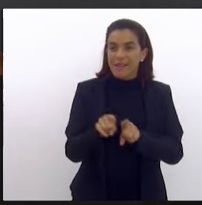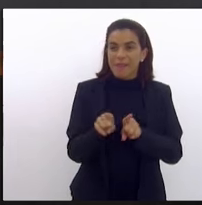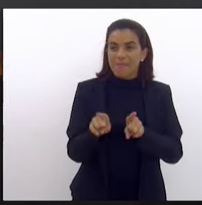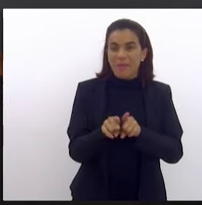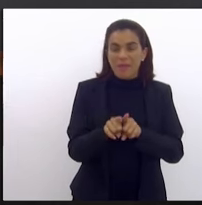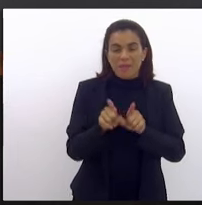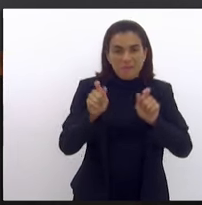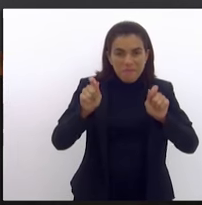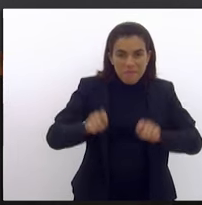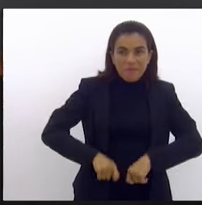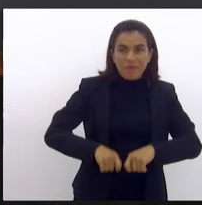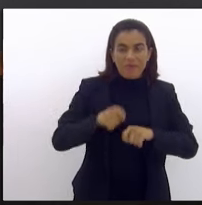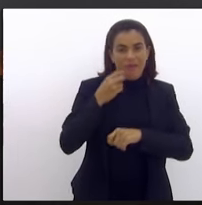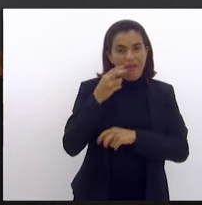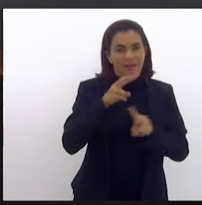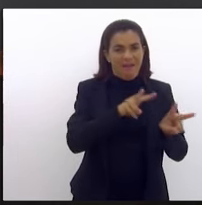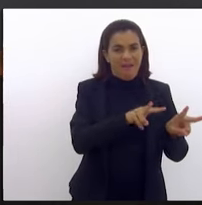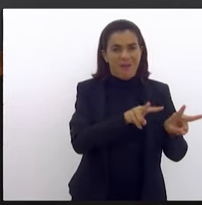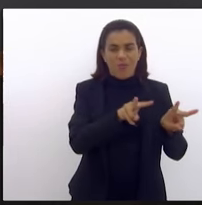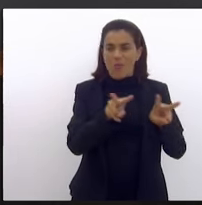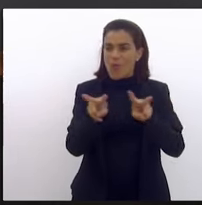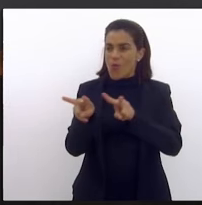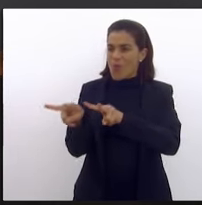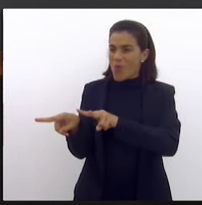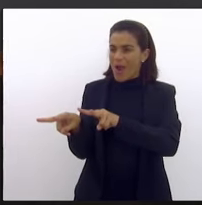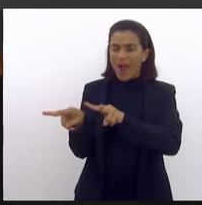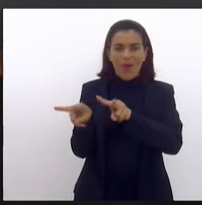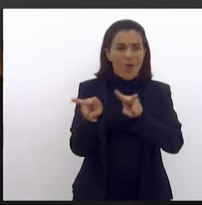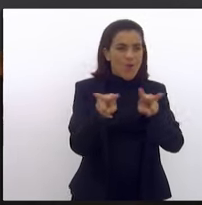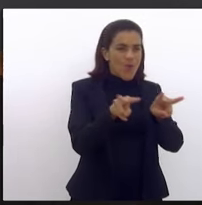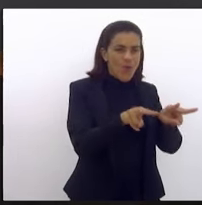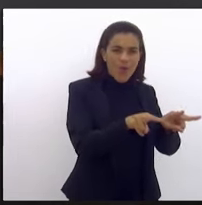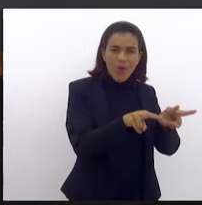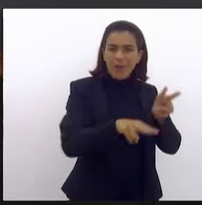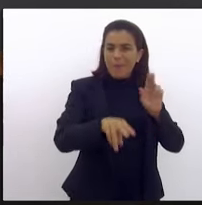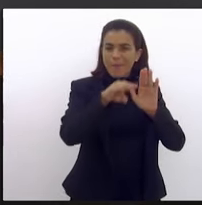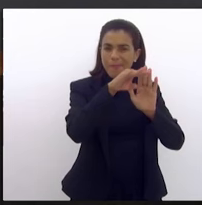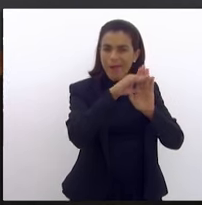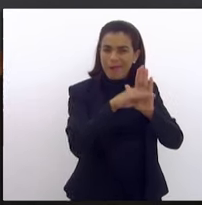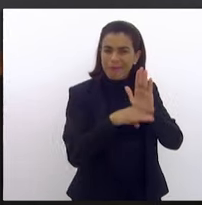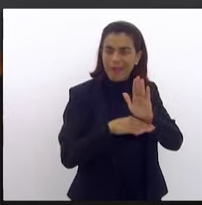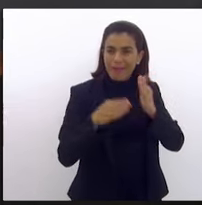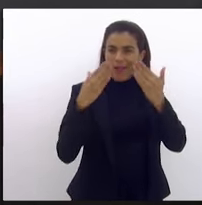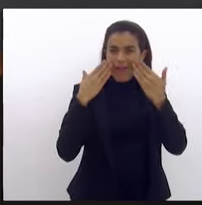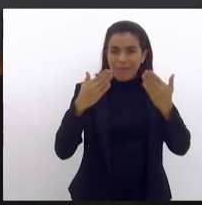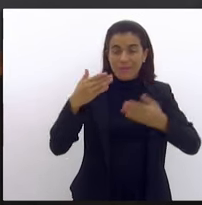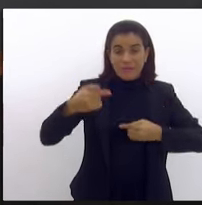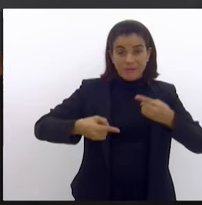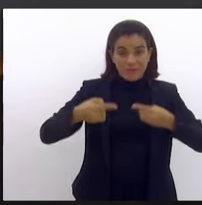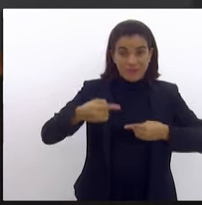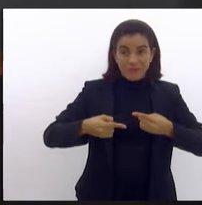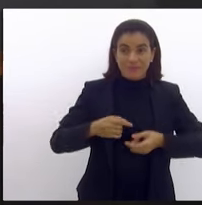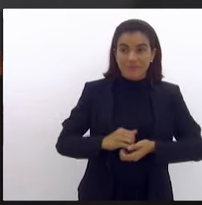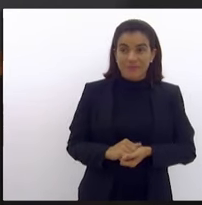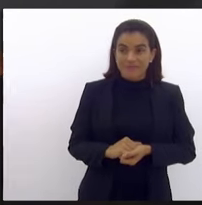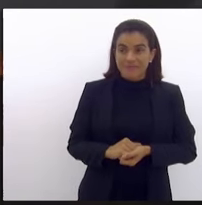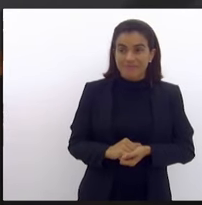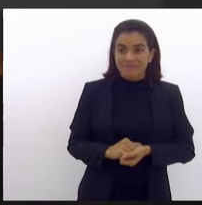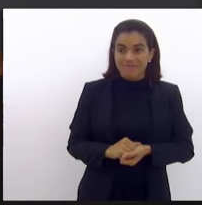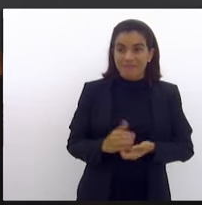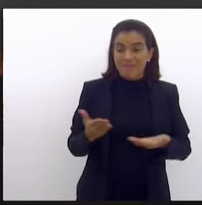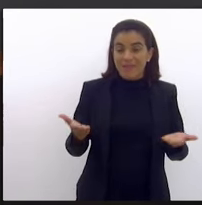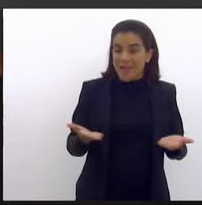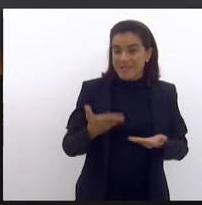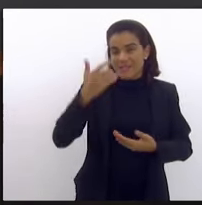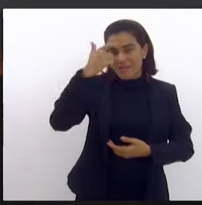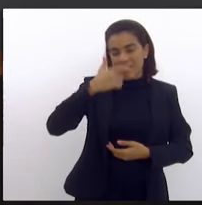podendo observar, né, tudo que foi pautado, apresentado e discutido aqui. Essa